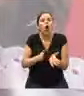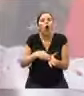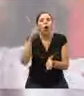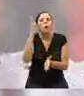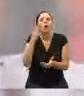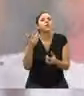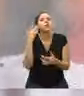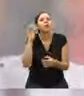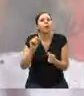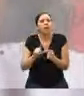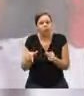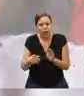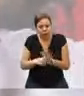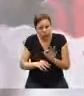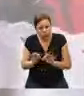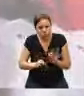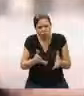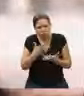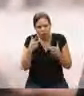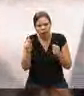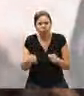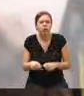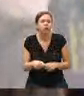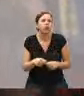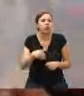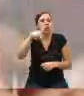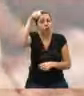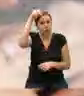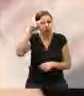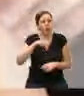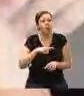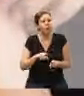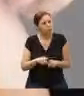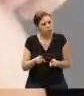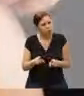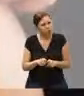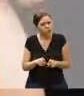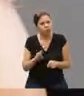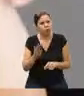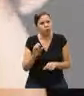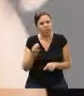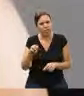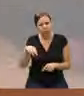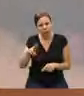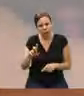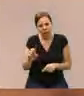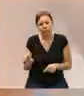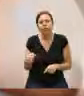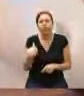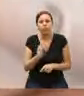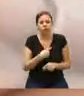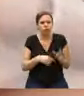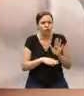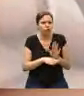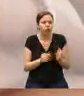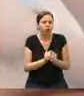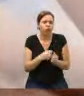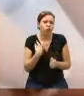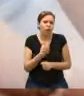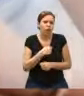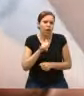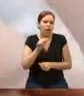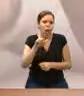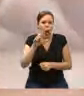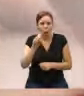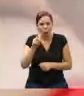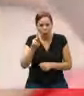não sabem que tem esse projeto maravilhoso no Nordeste, que o Bismarck Araújo cuida com a gente, o Alok